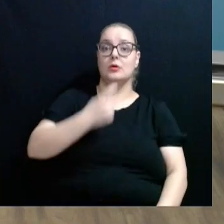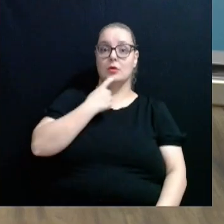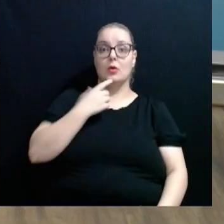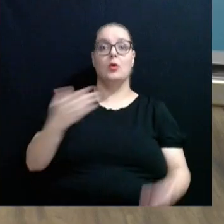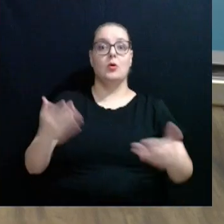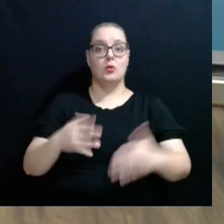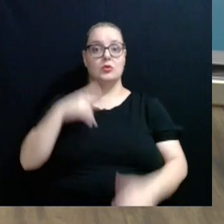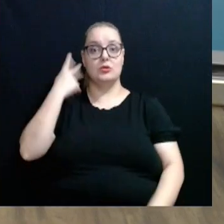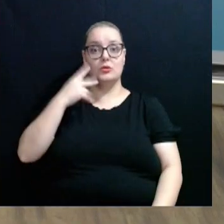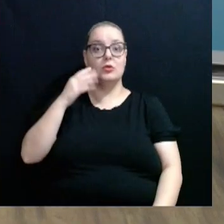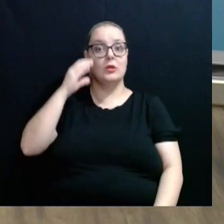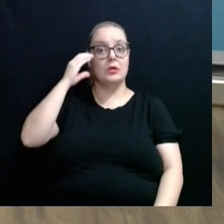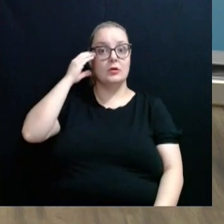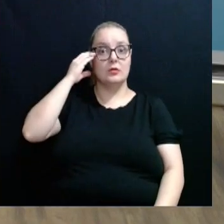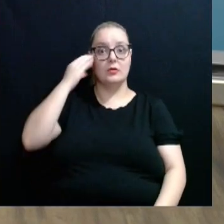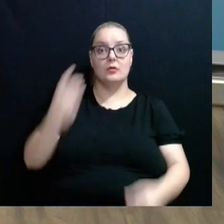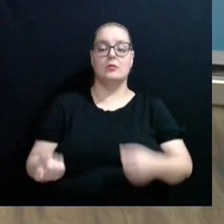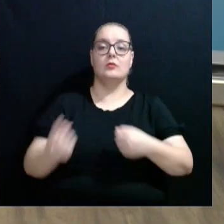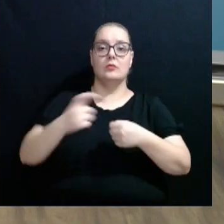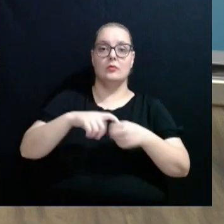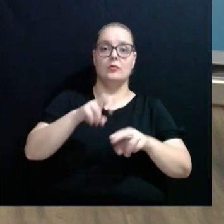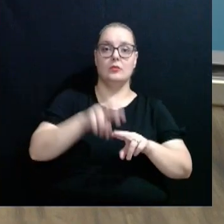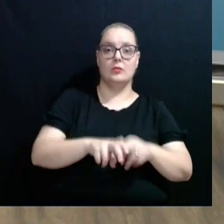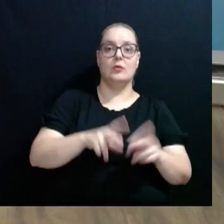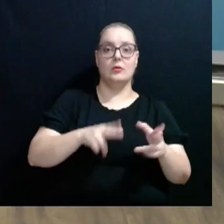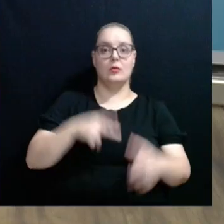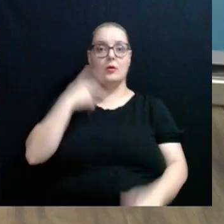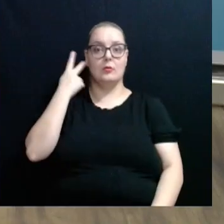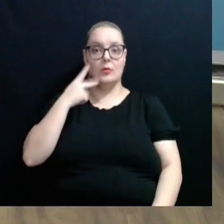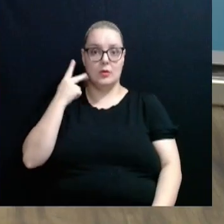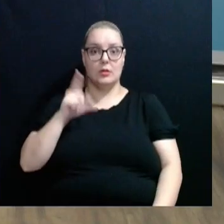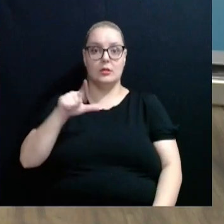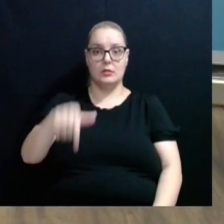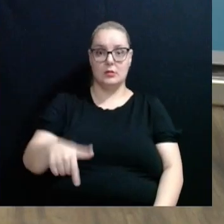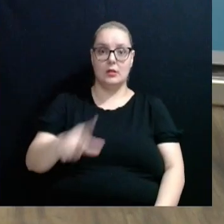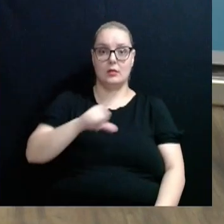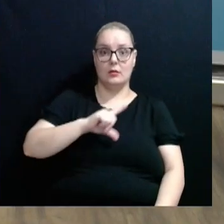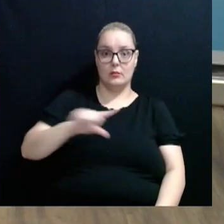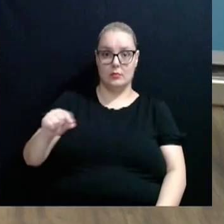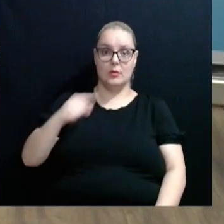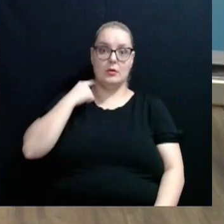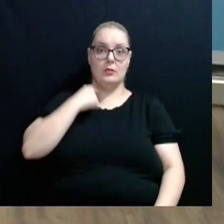Cirilo retomando a cadeira como parlamentar após a saída do Mineiro do Espetinho.